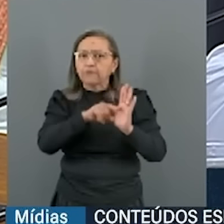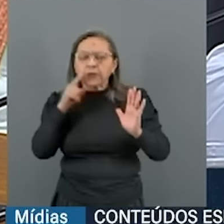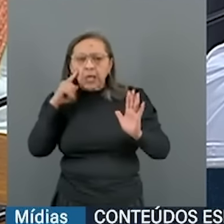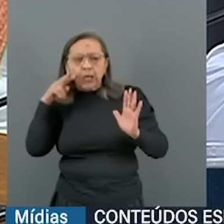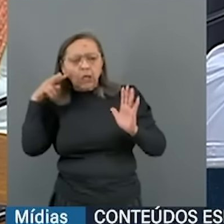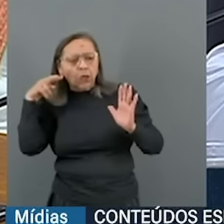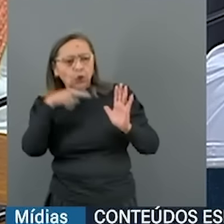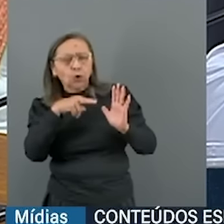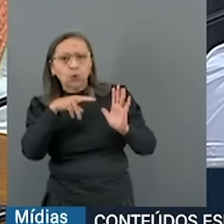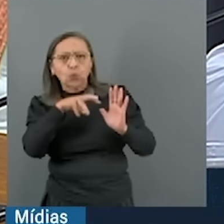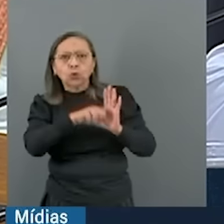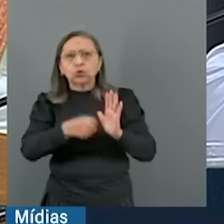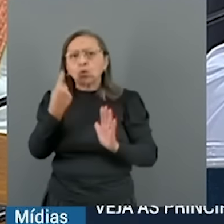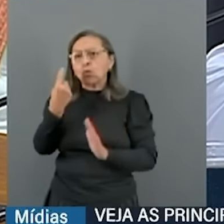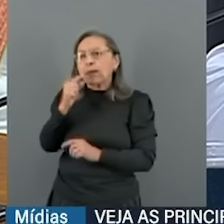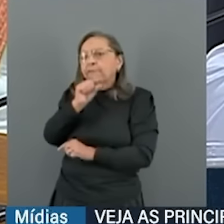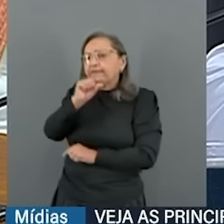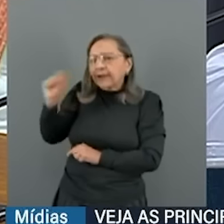quando